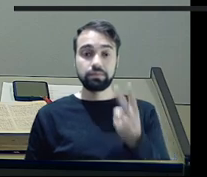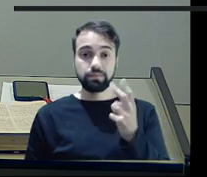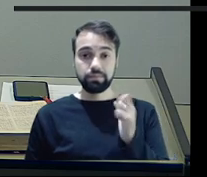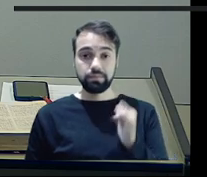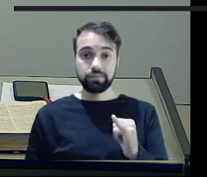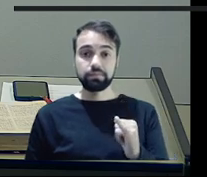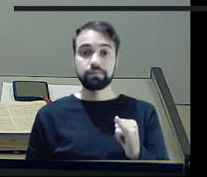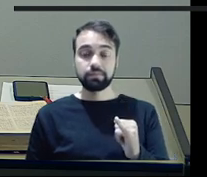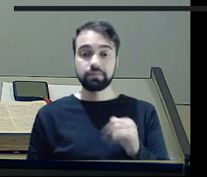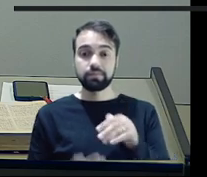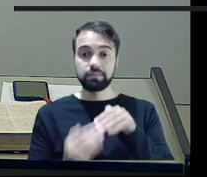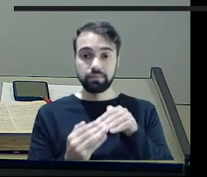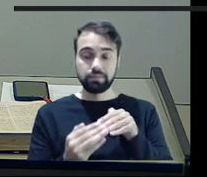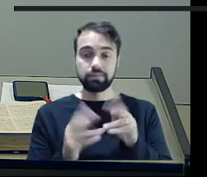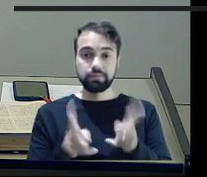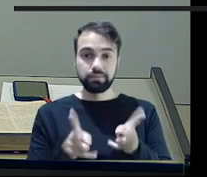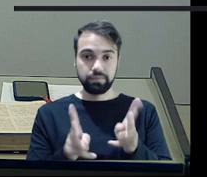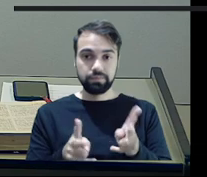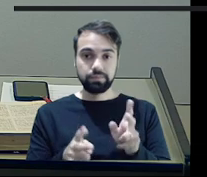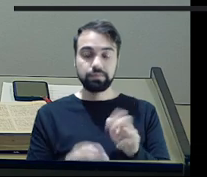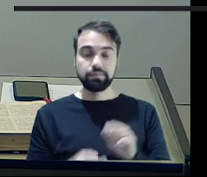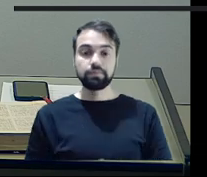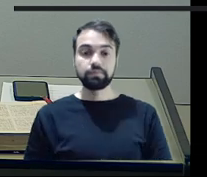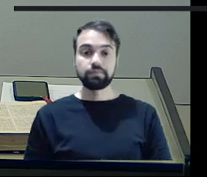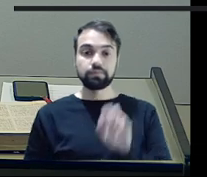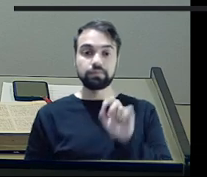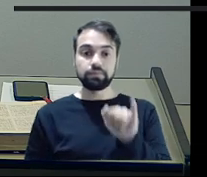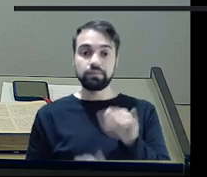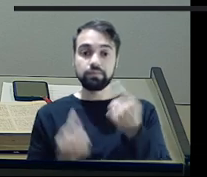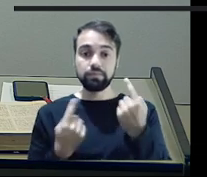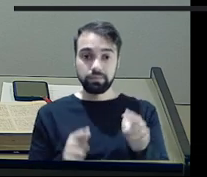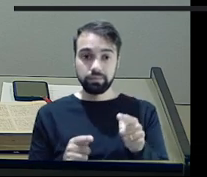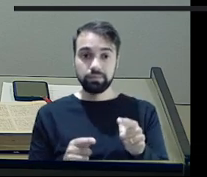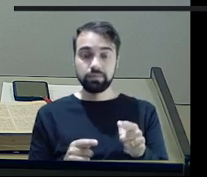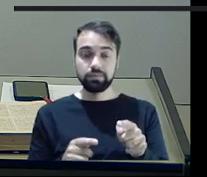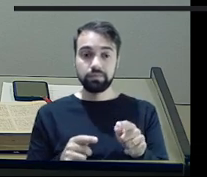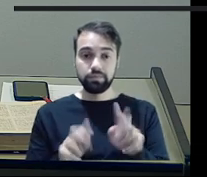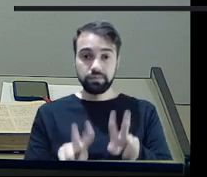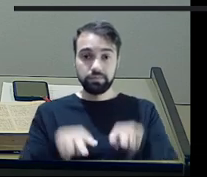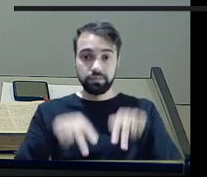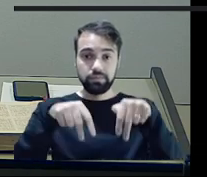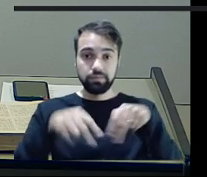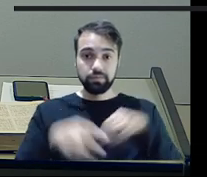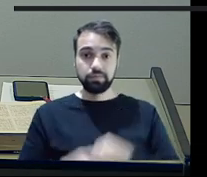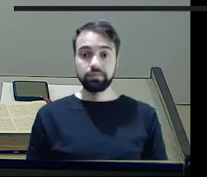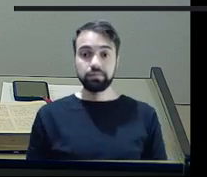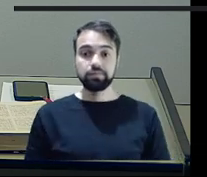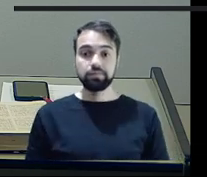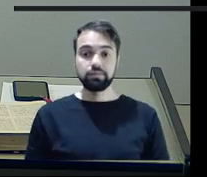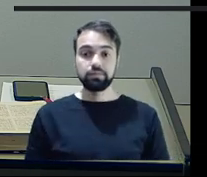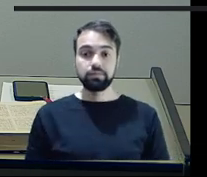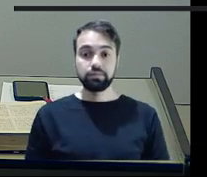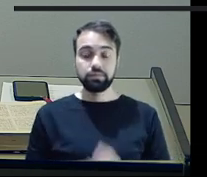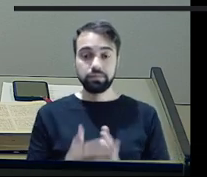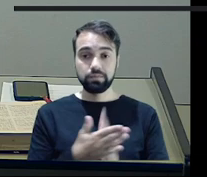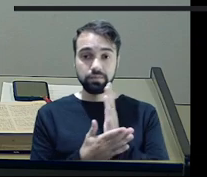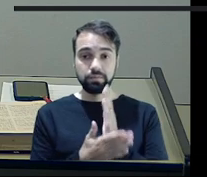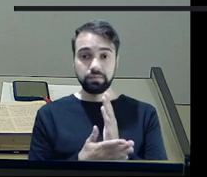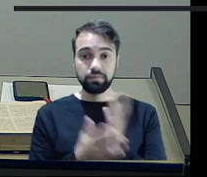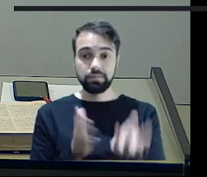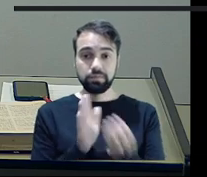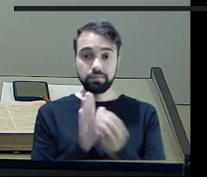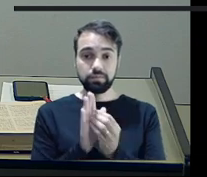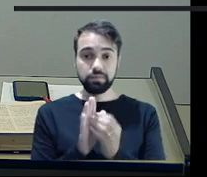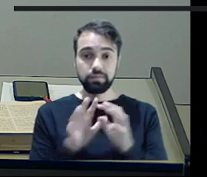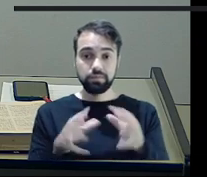permaneçam como se encontram. Os que forem contra, queiram se levantar. Aprovado o parecer da